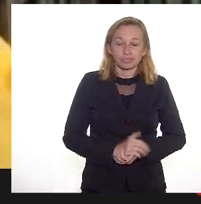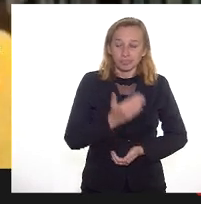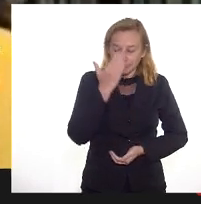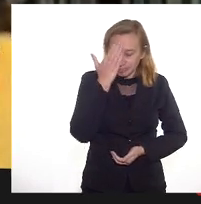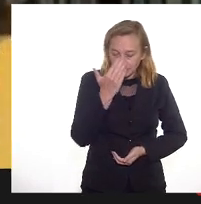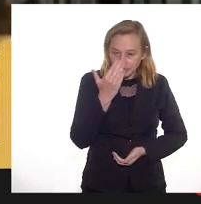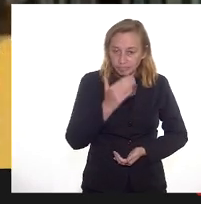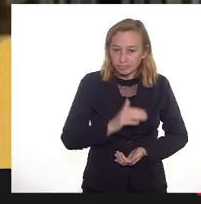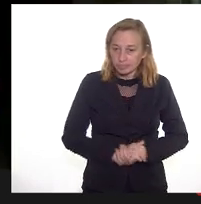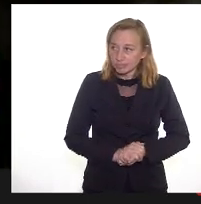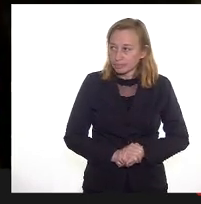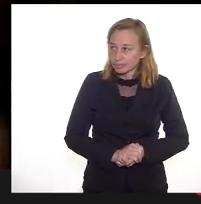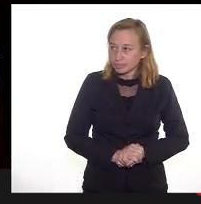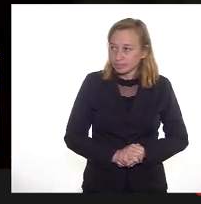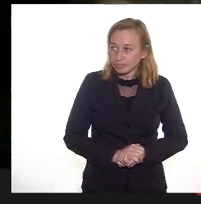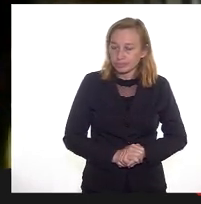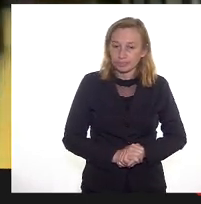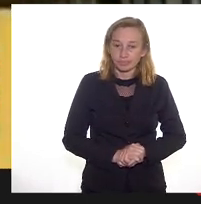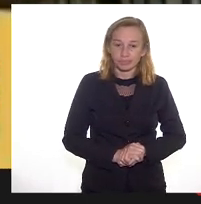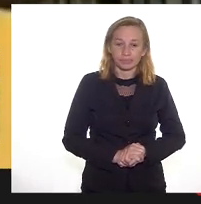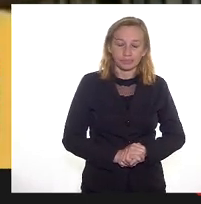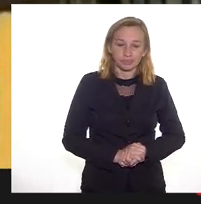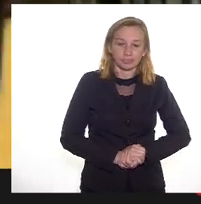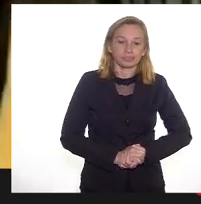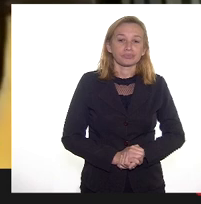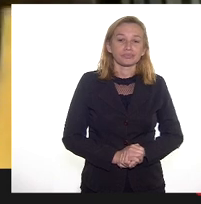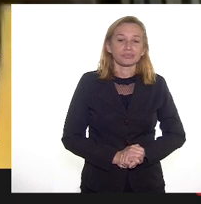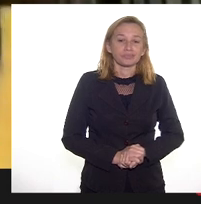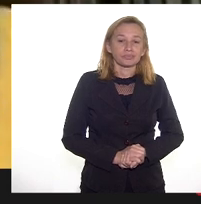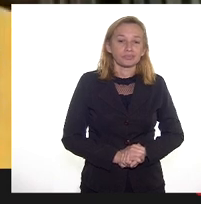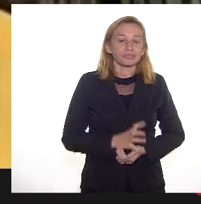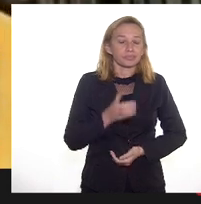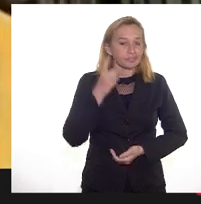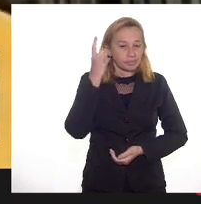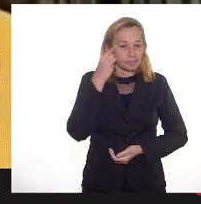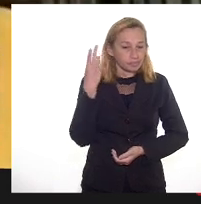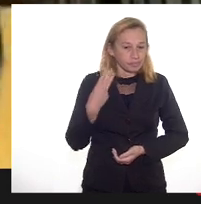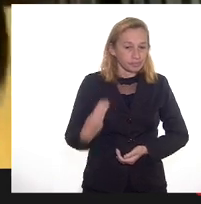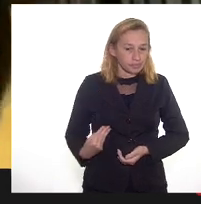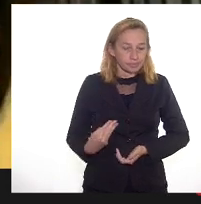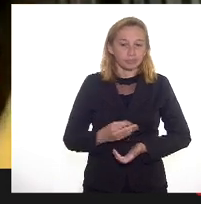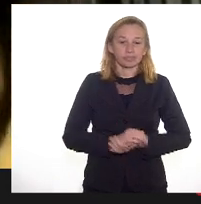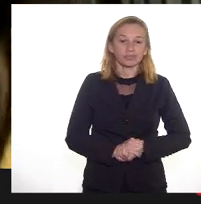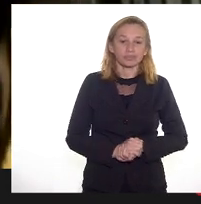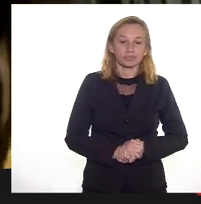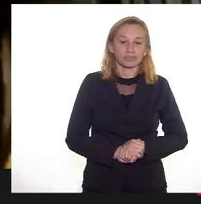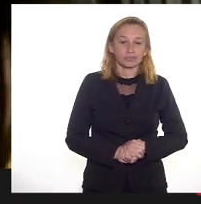Agradeço muito as questões, deputada Mônica Francisco.